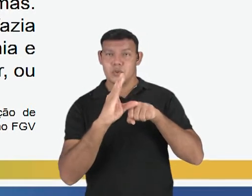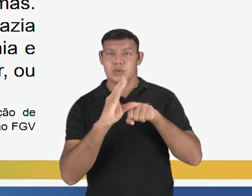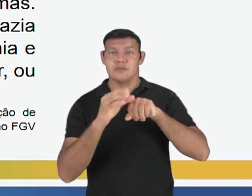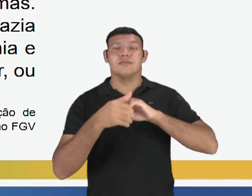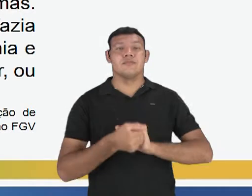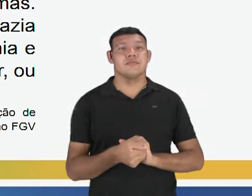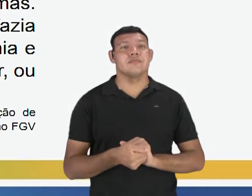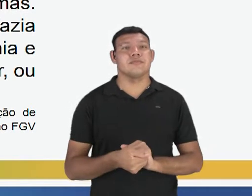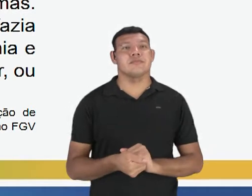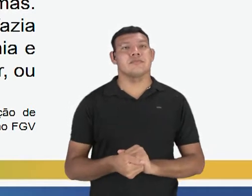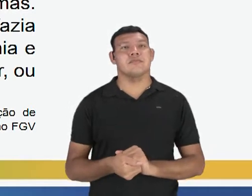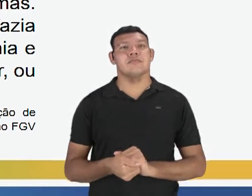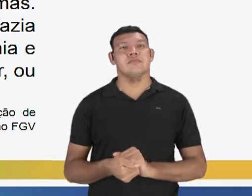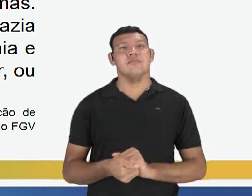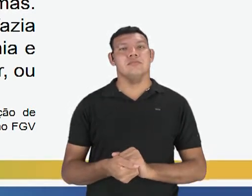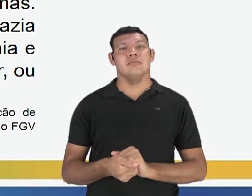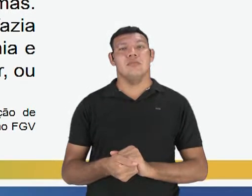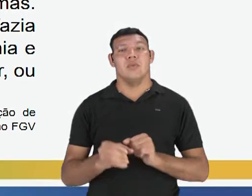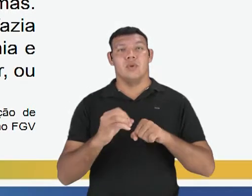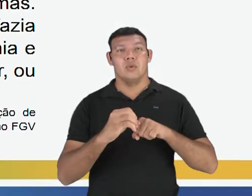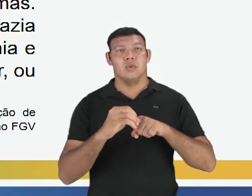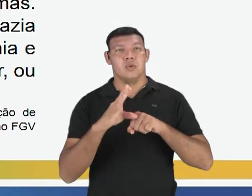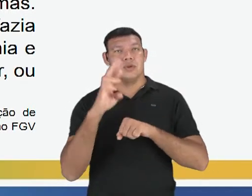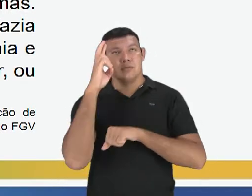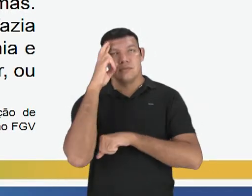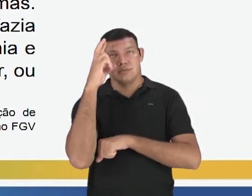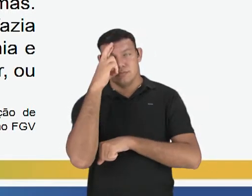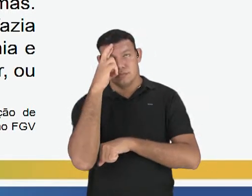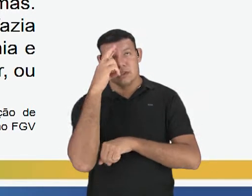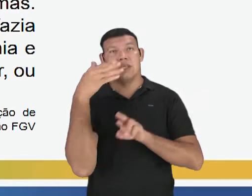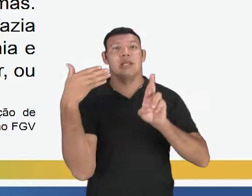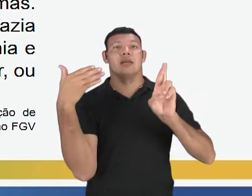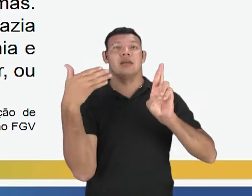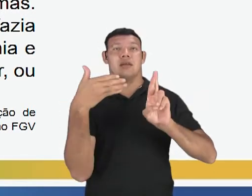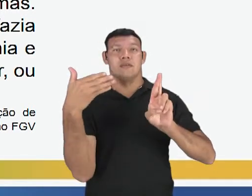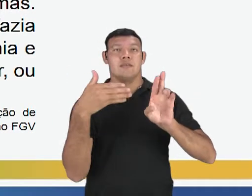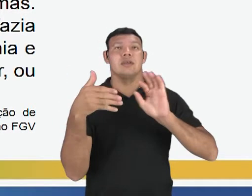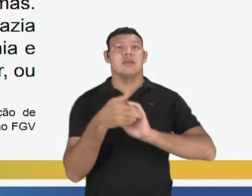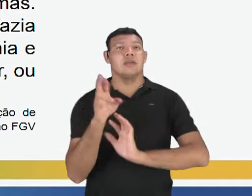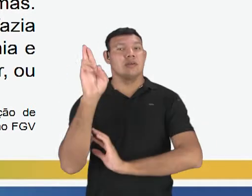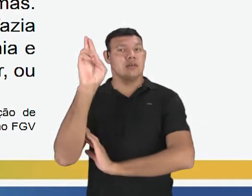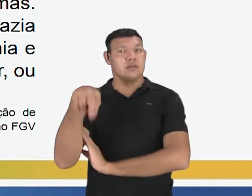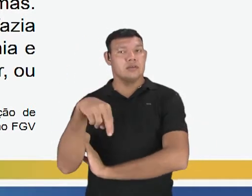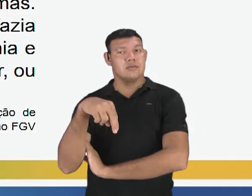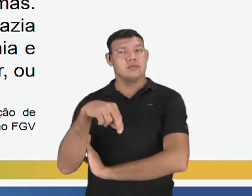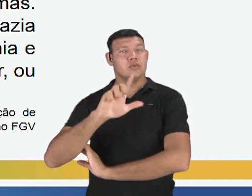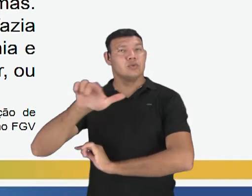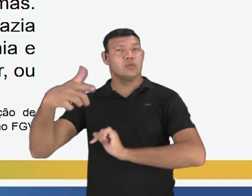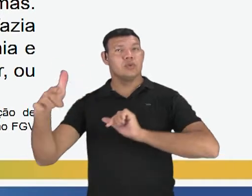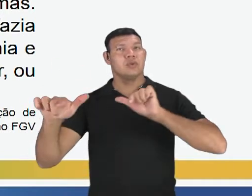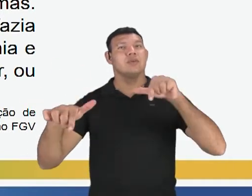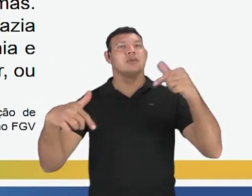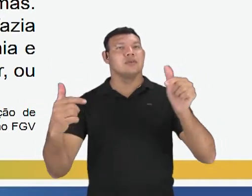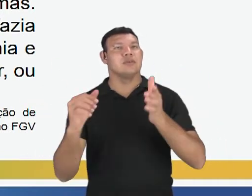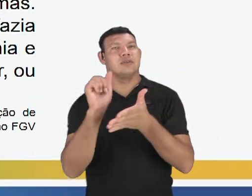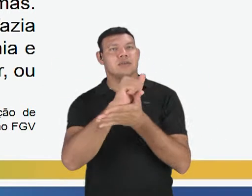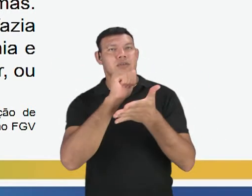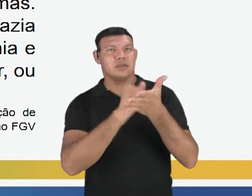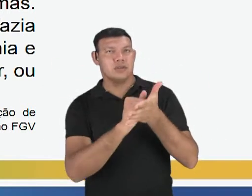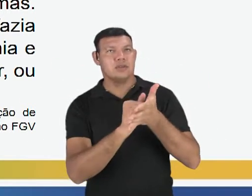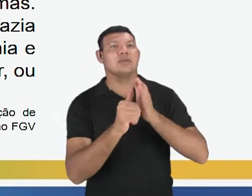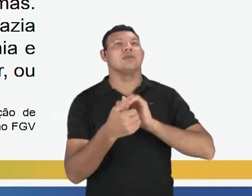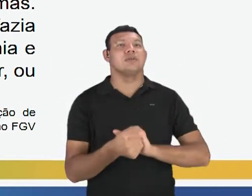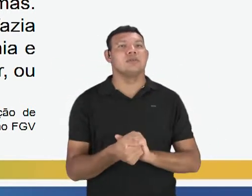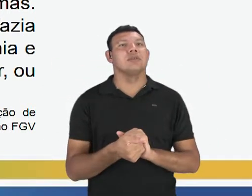diz respeito à razão alheia. São os dados daqueles que são gerados ao longo do tempo, principalmente pelos